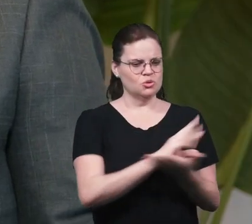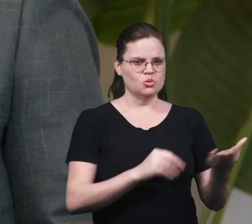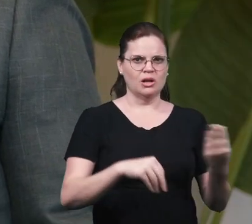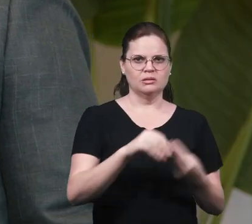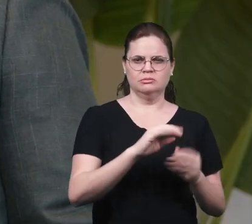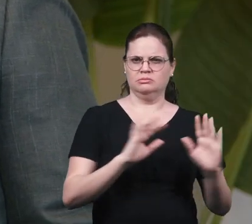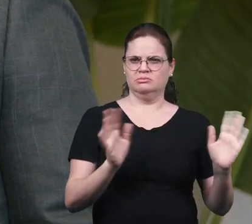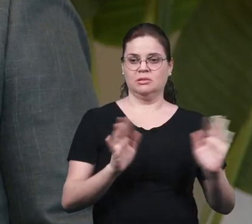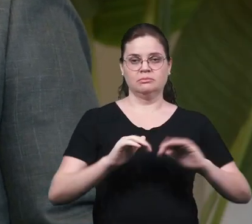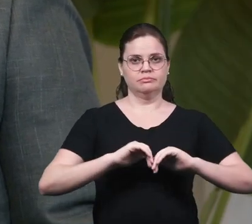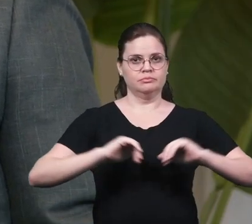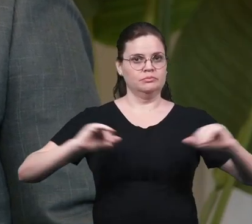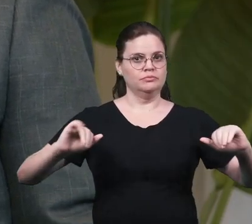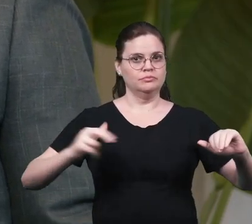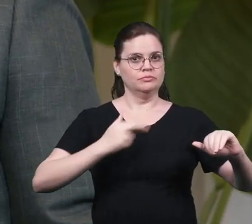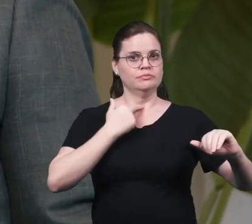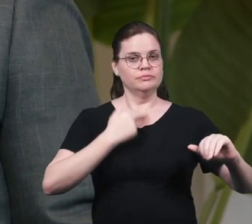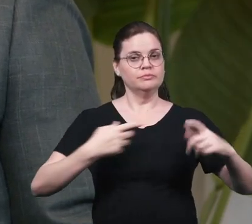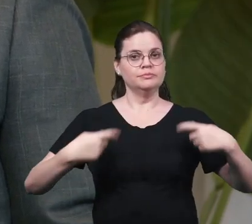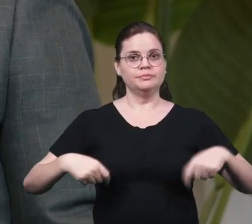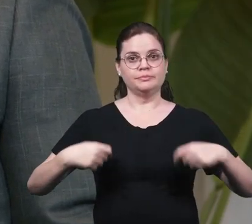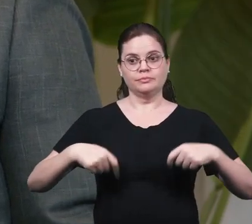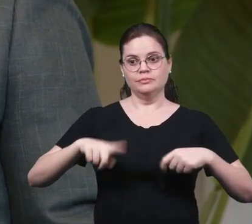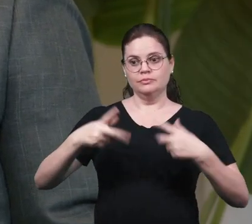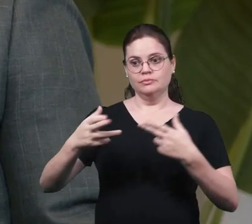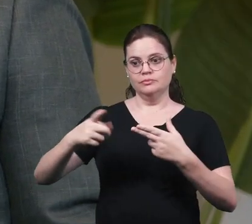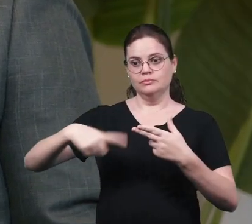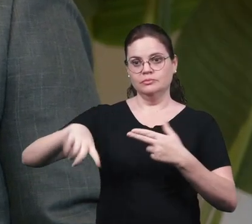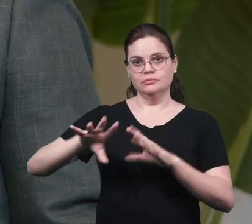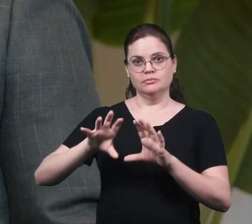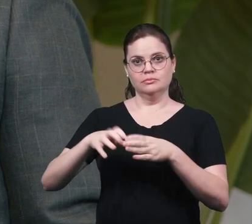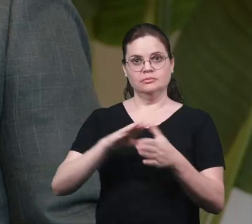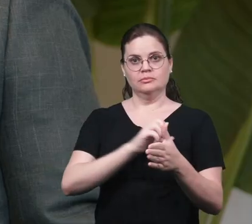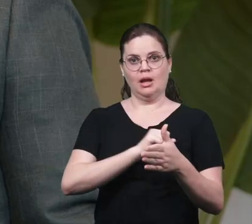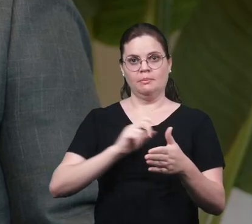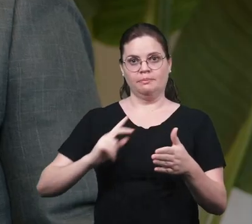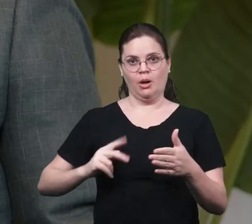firmeza daqueles homens foi dando